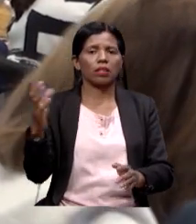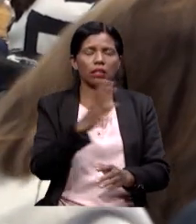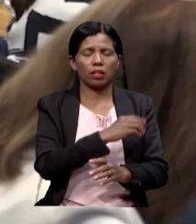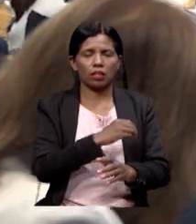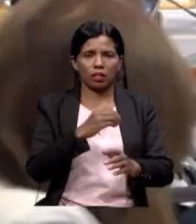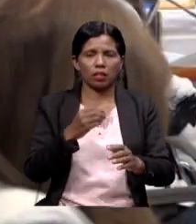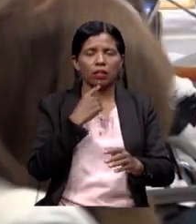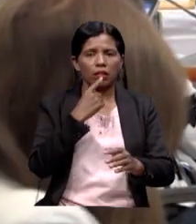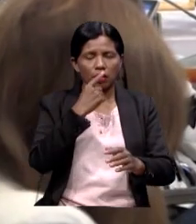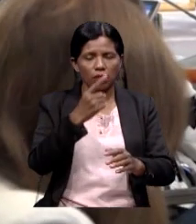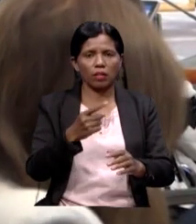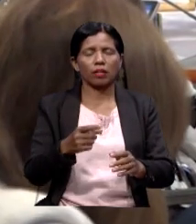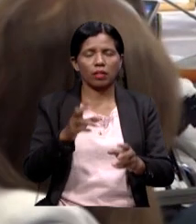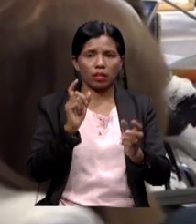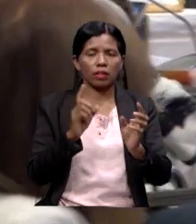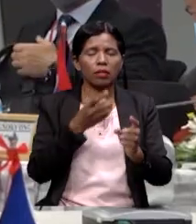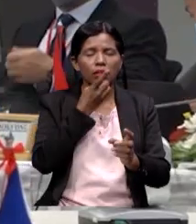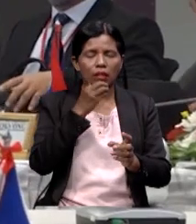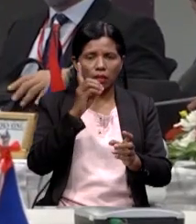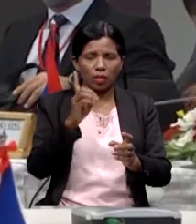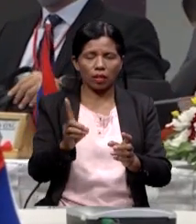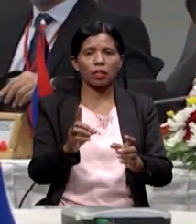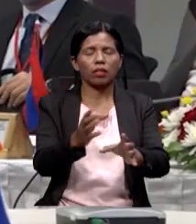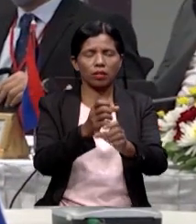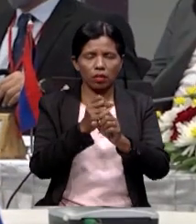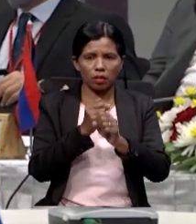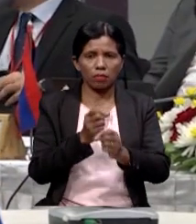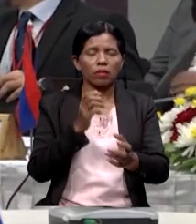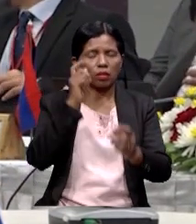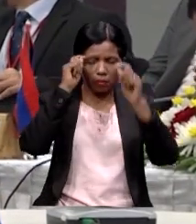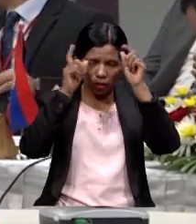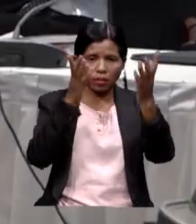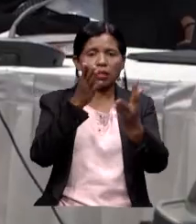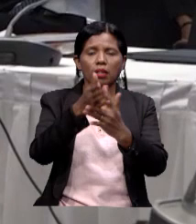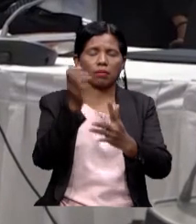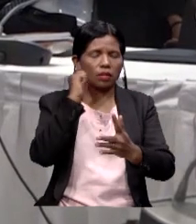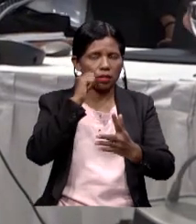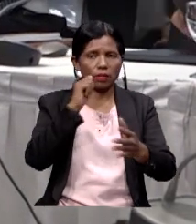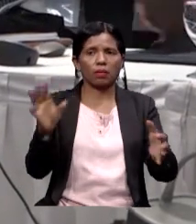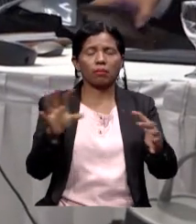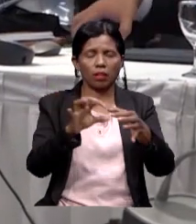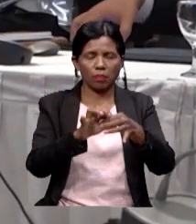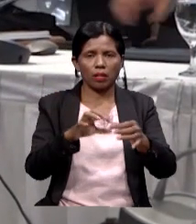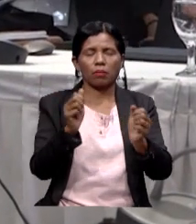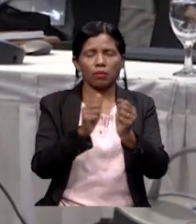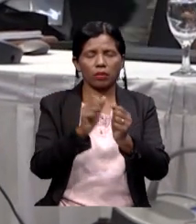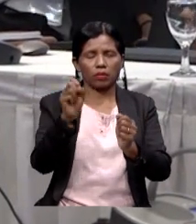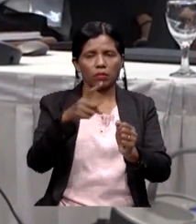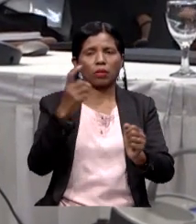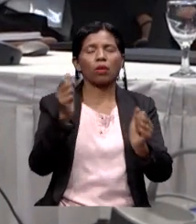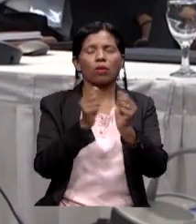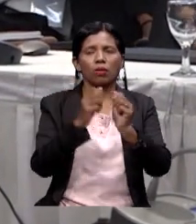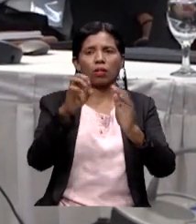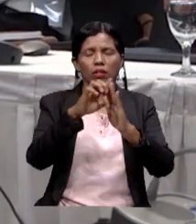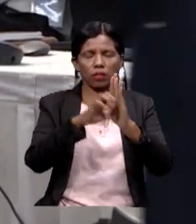sira concorda no deklara simu adesaun Timor Leste sai membro ASEAN badala sa nulu racing ida mai beho estatutu